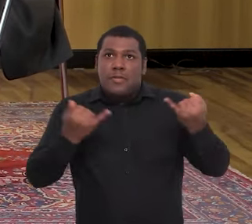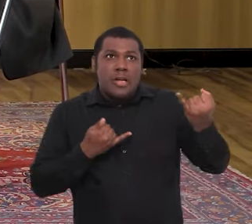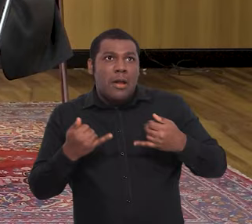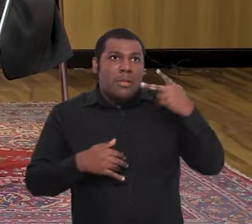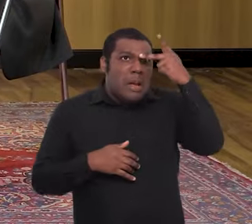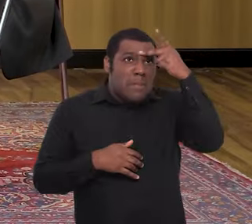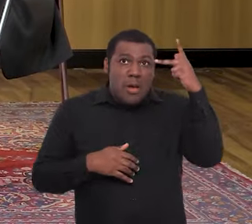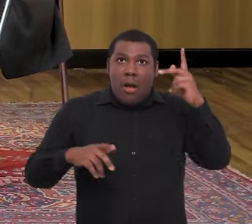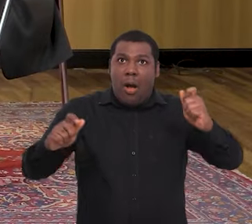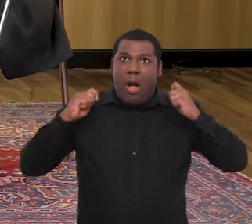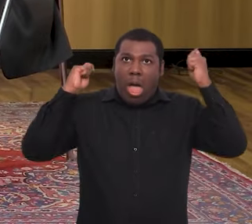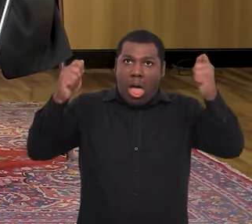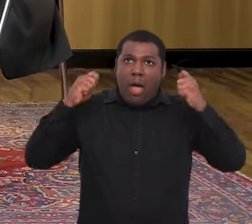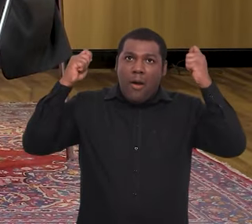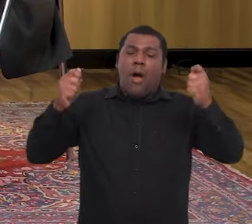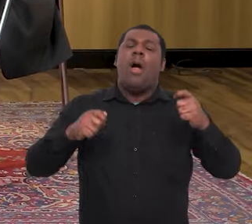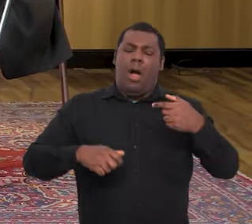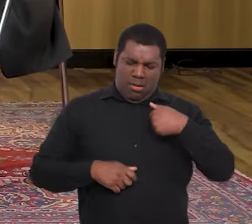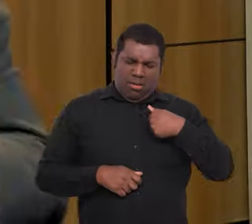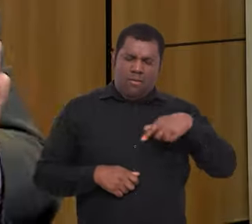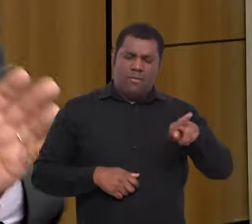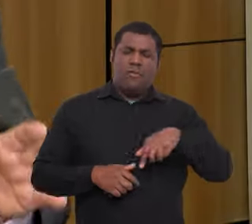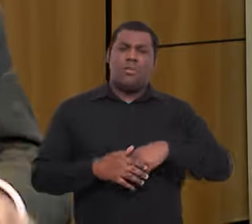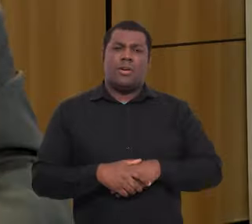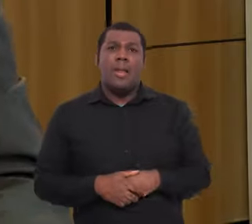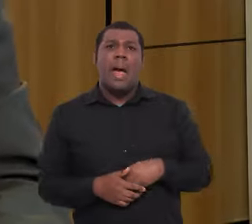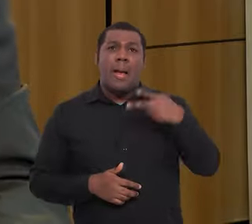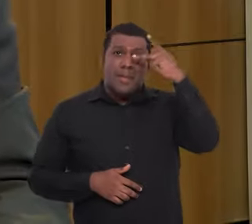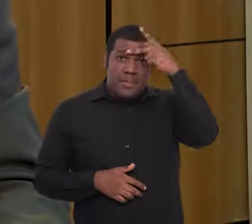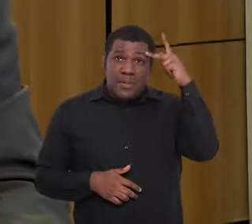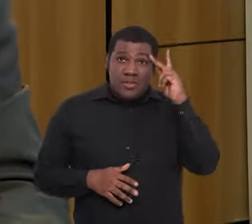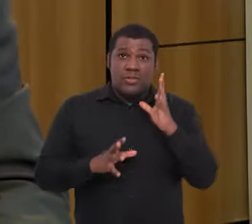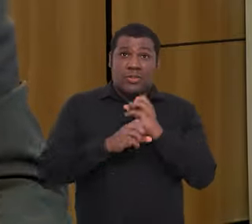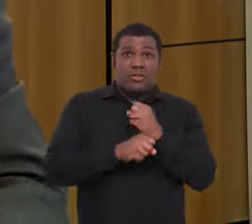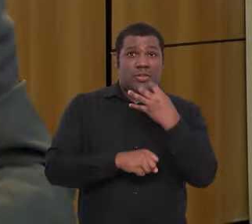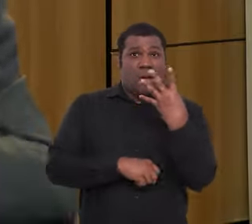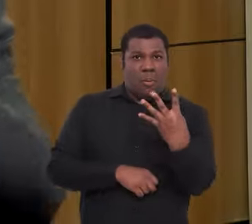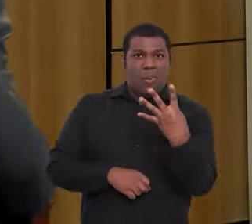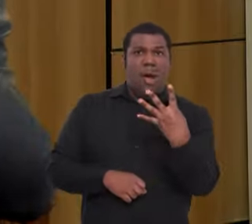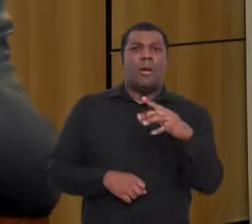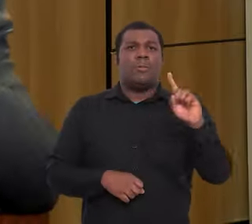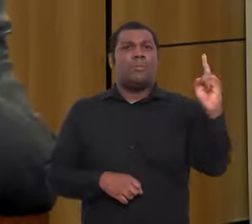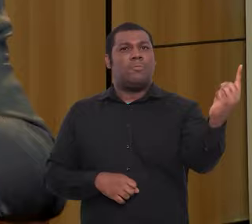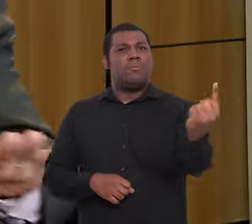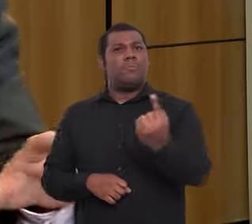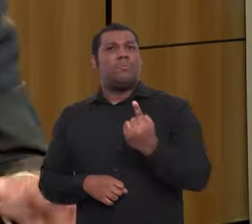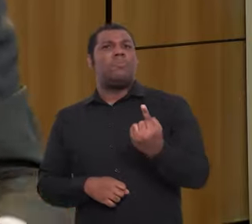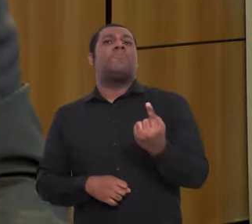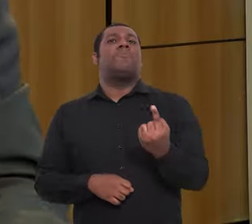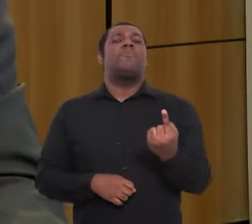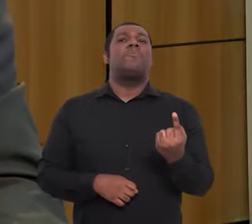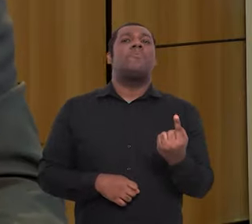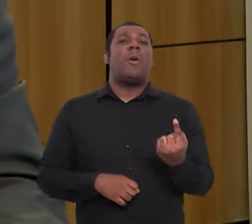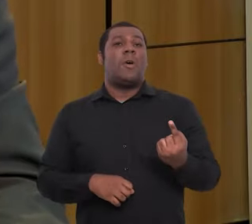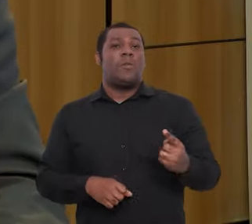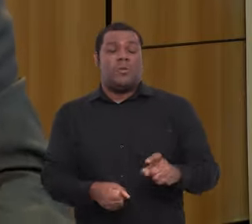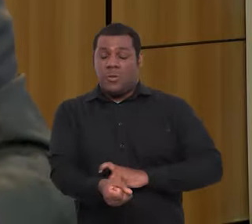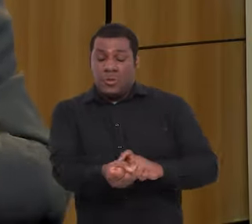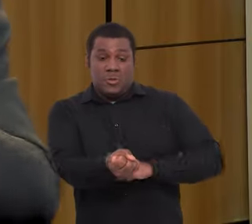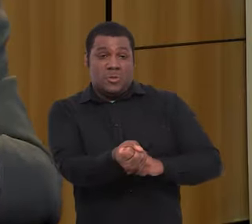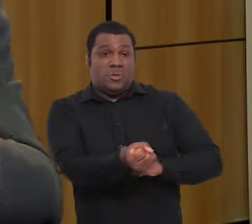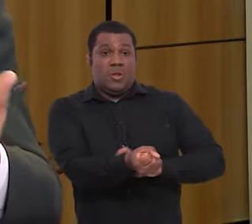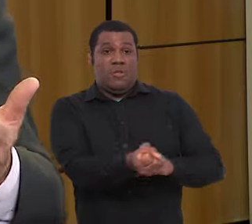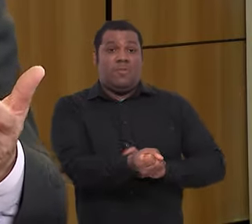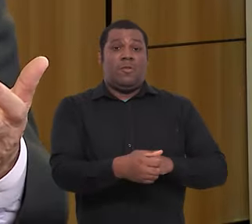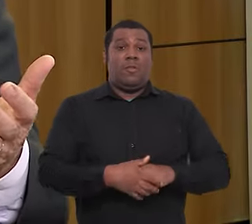uma comissão entraram quatro pessoas exaltadas a princípio começamos conversar foi baixando aquela adrenalina e